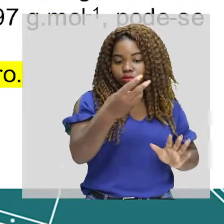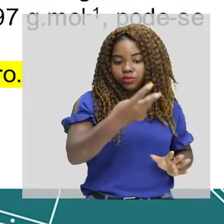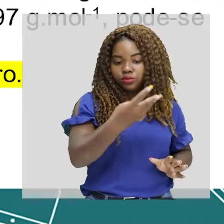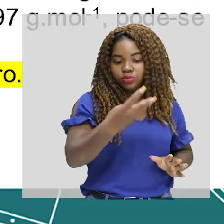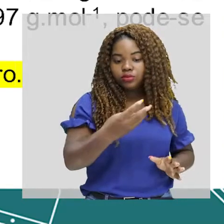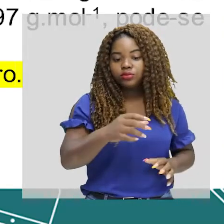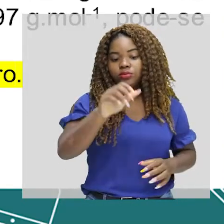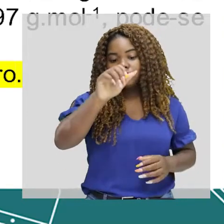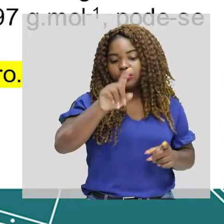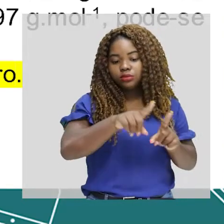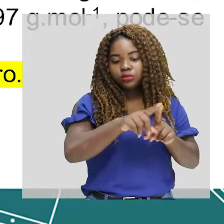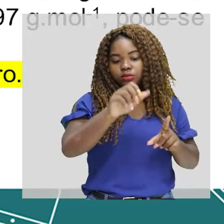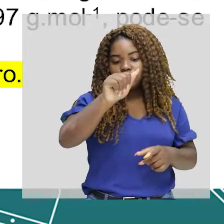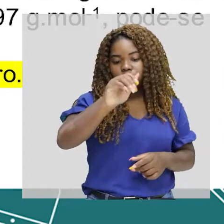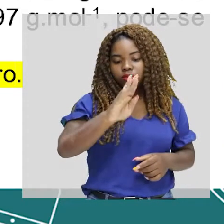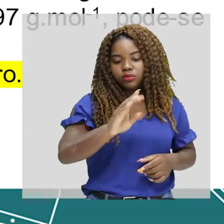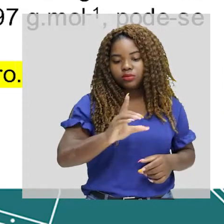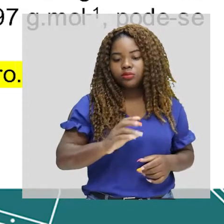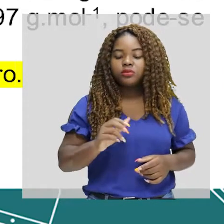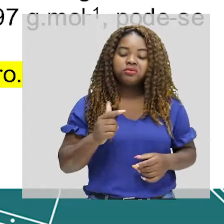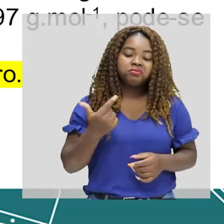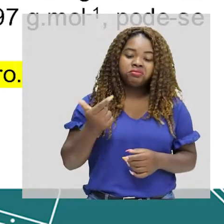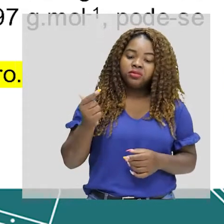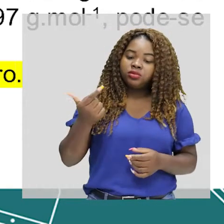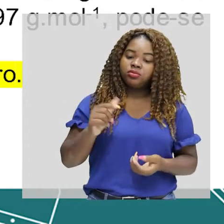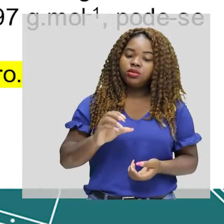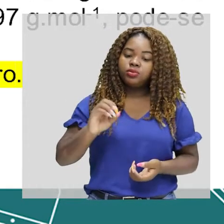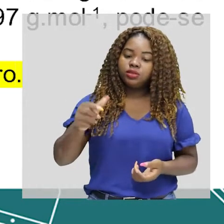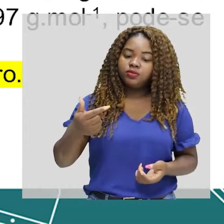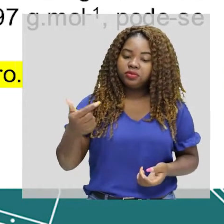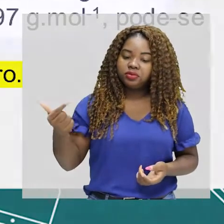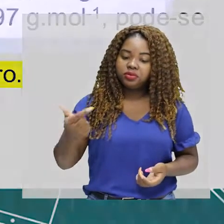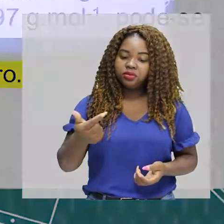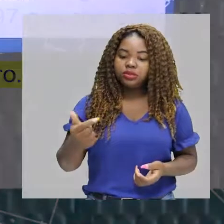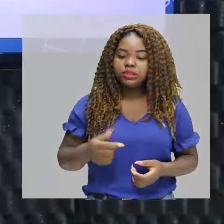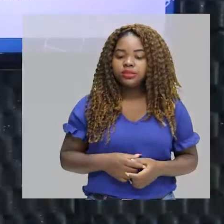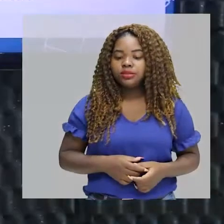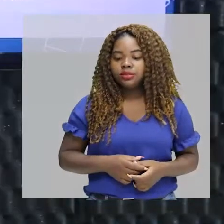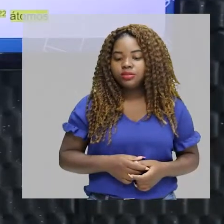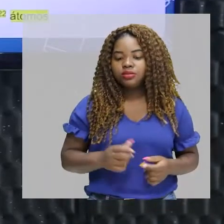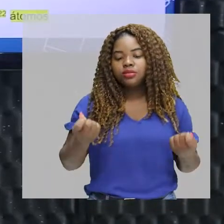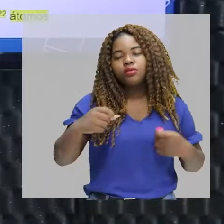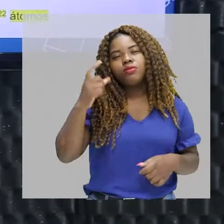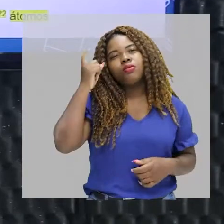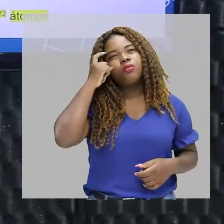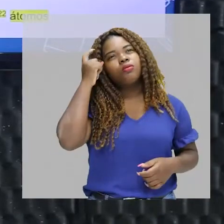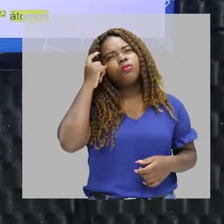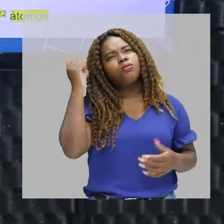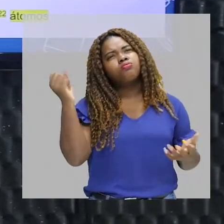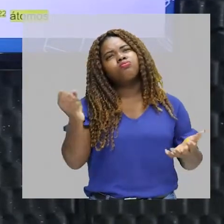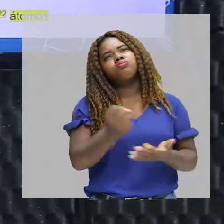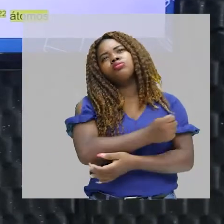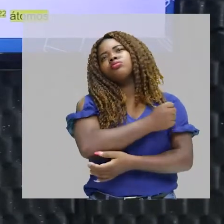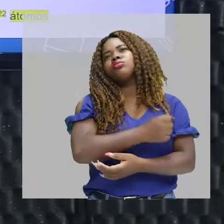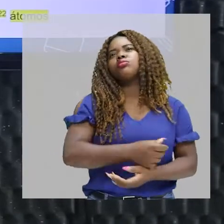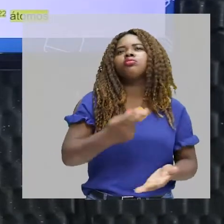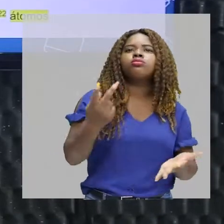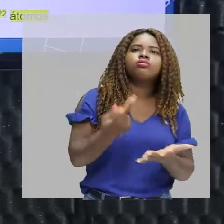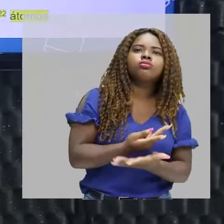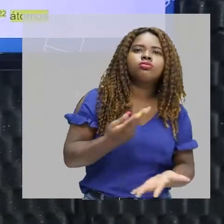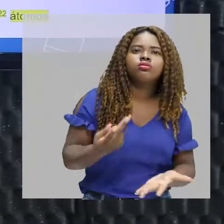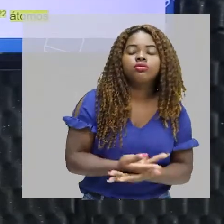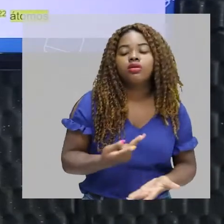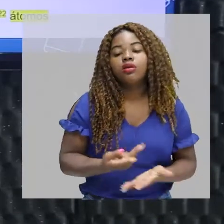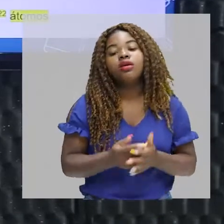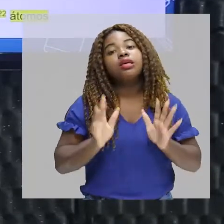as alternativas, nós não temos 0,22. Aí você pode pensar, poxa, eu errei.